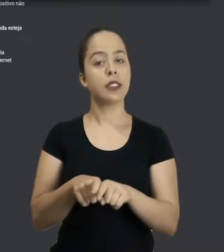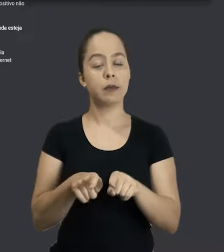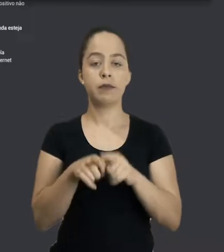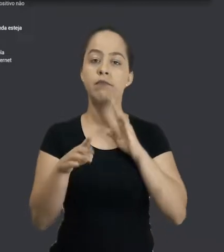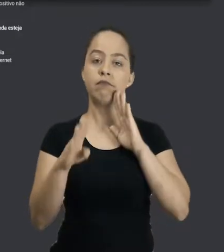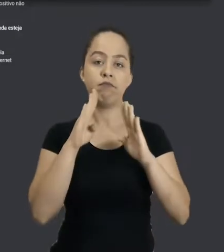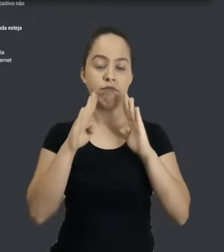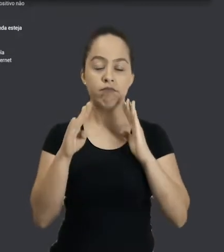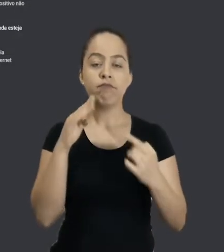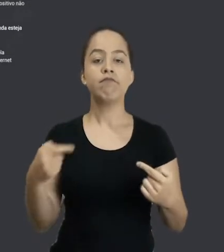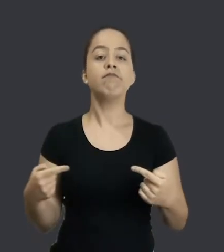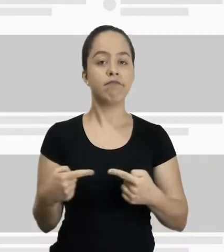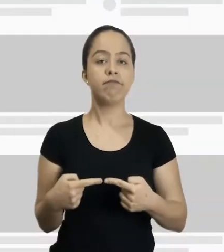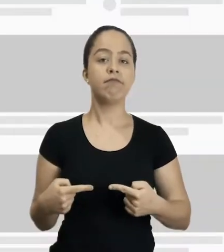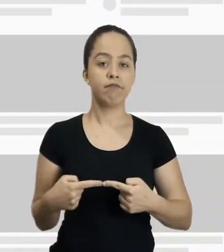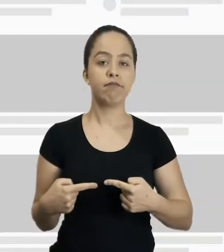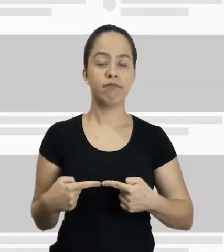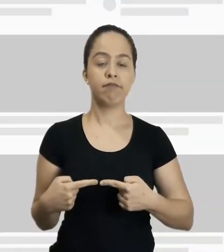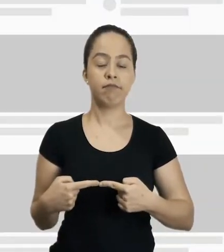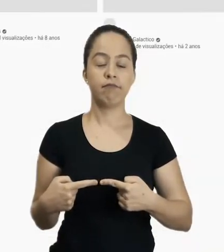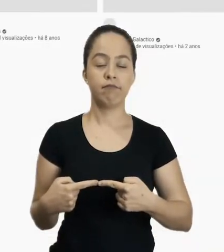mas serve para o Facebook também.